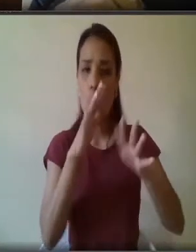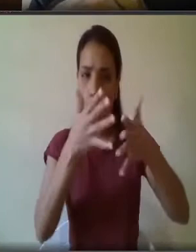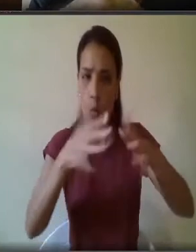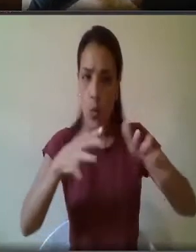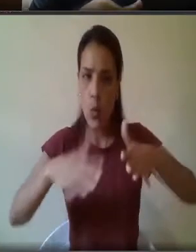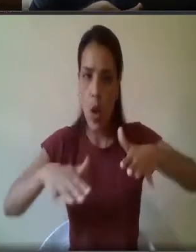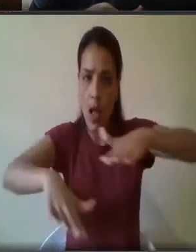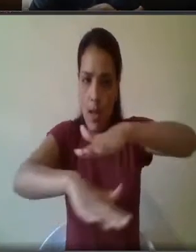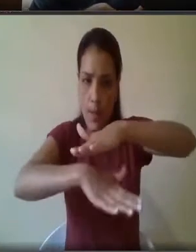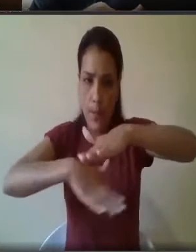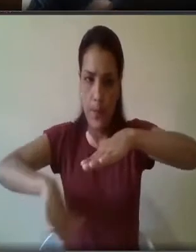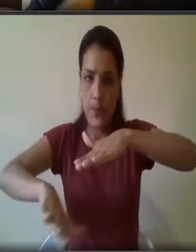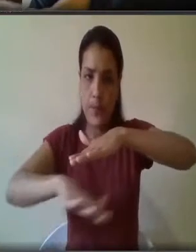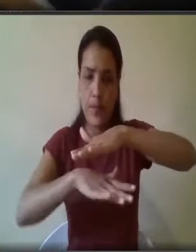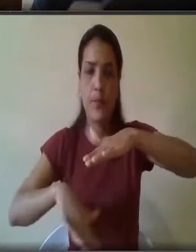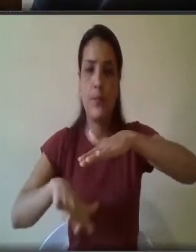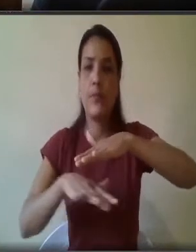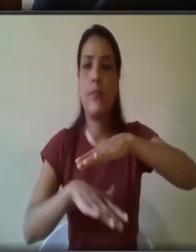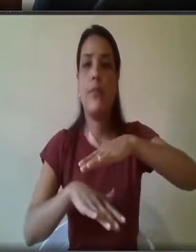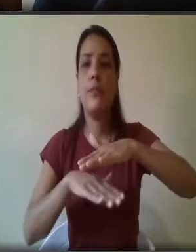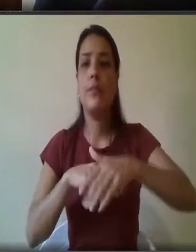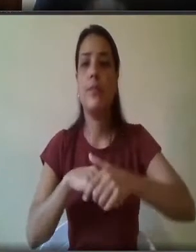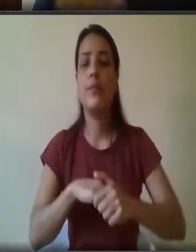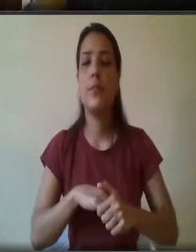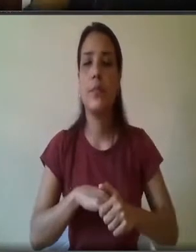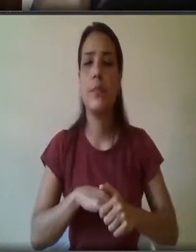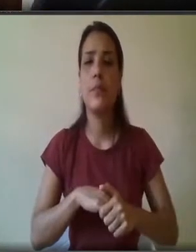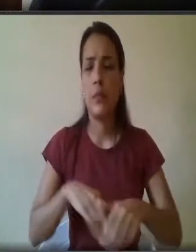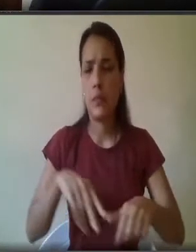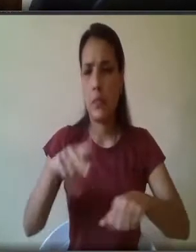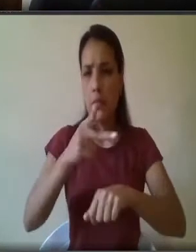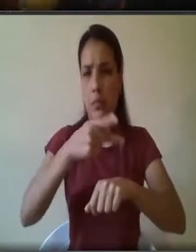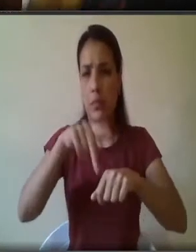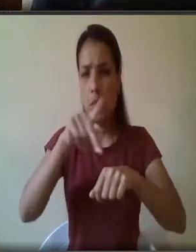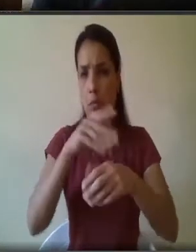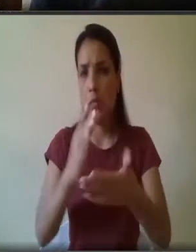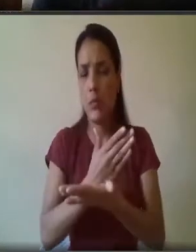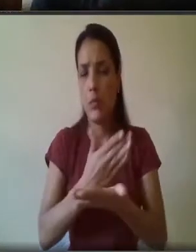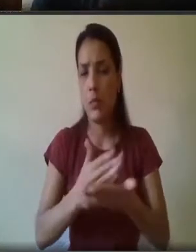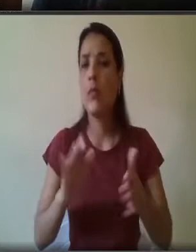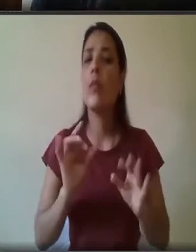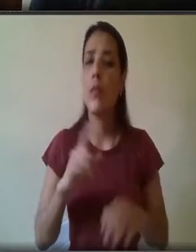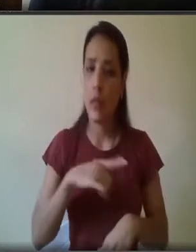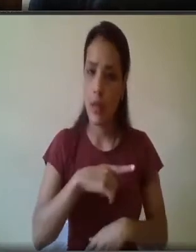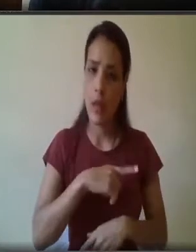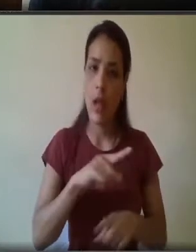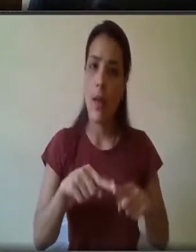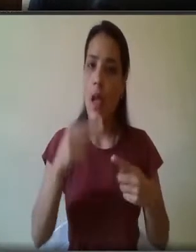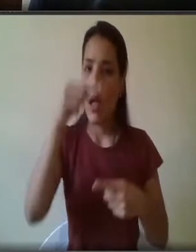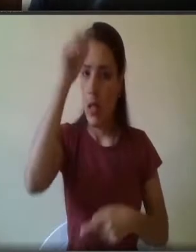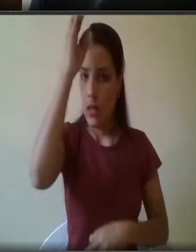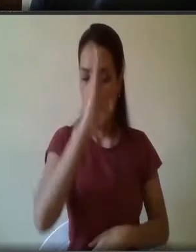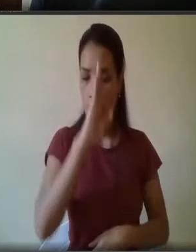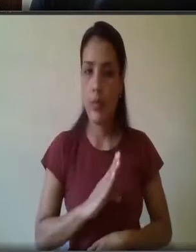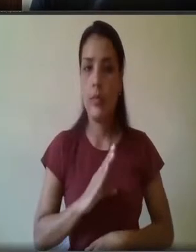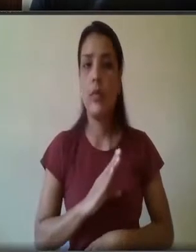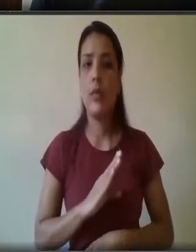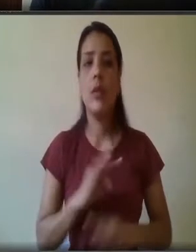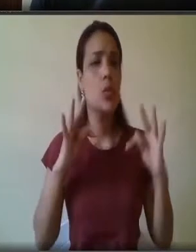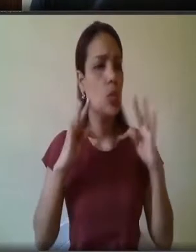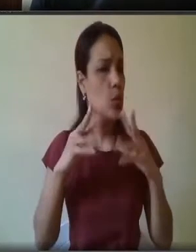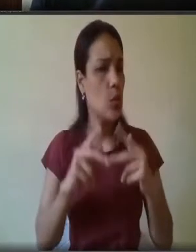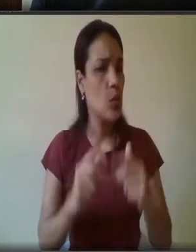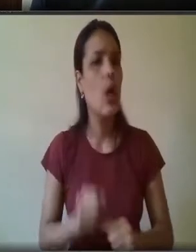Cáspio, lá nos Países Baixos. Aqui no Brasil, todas as depressões são